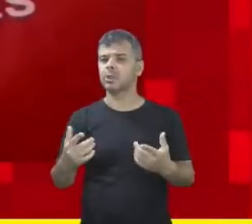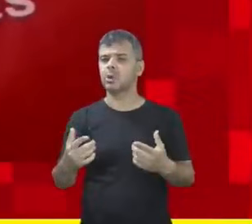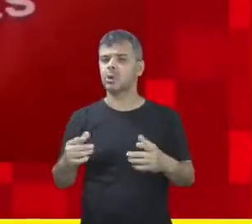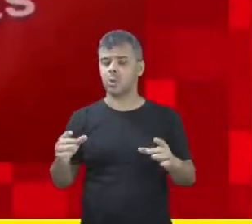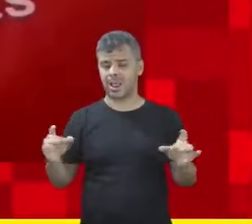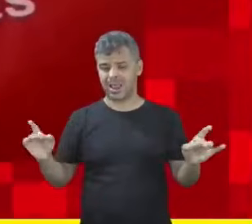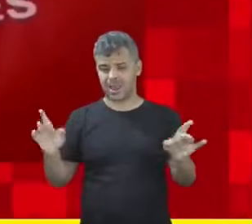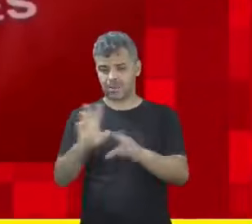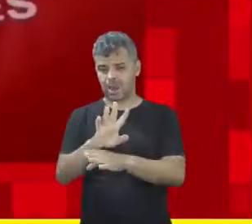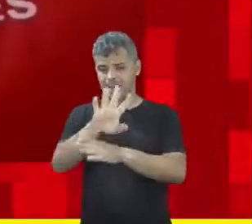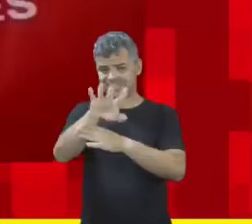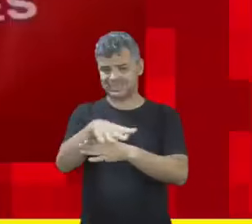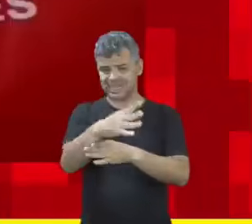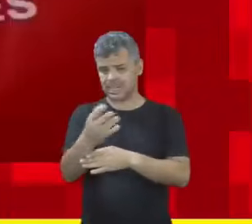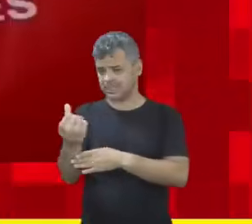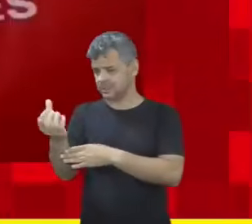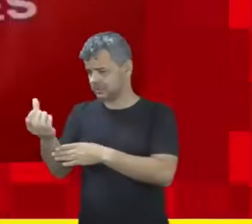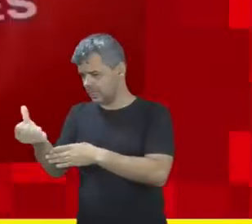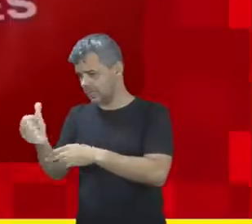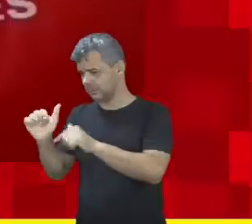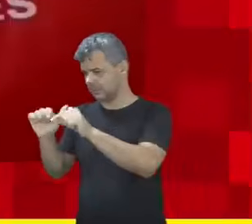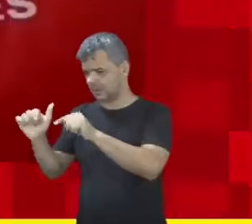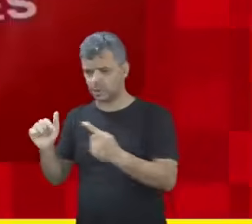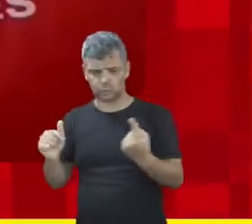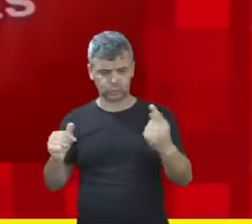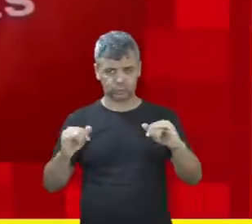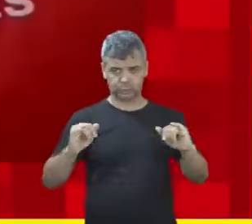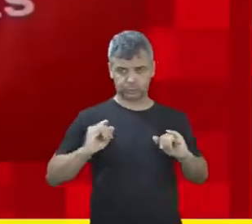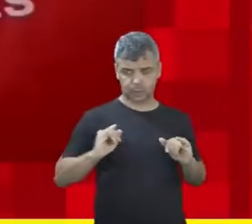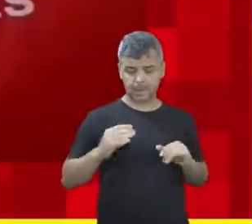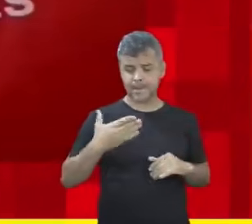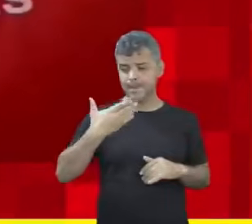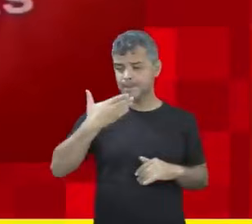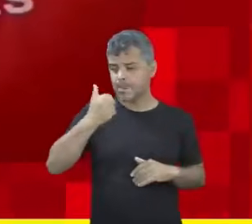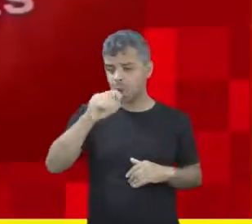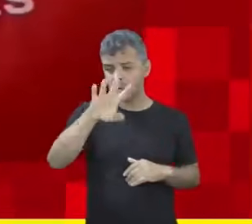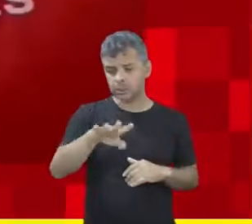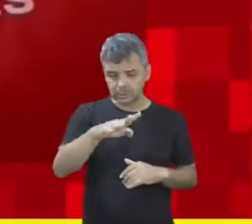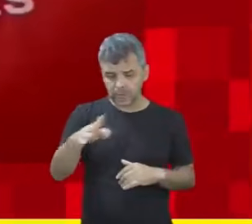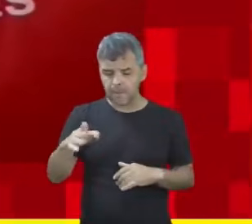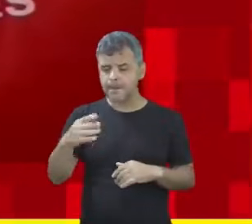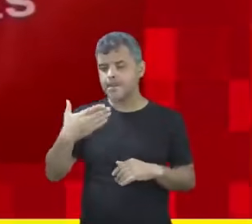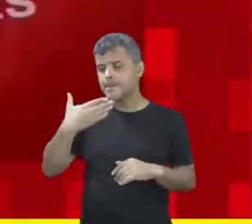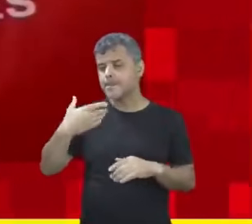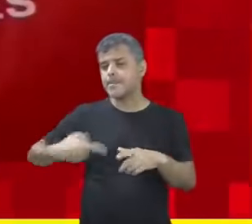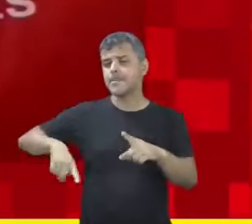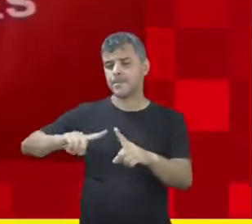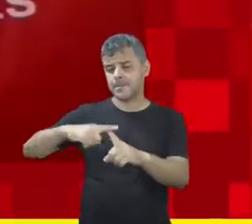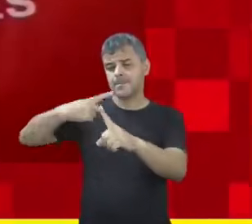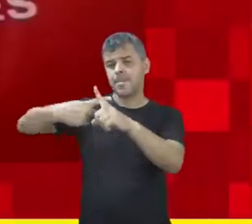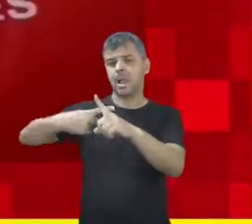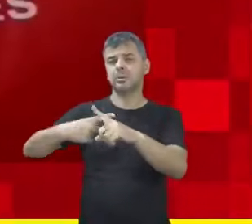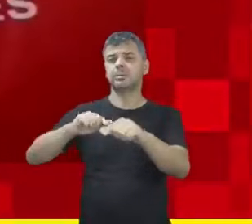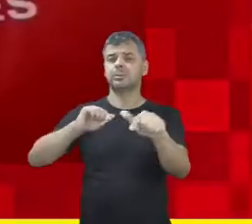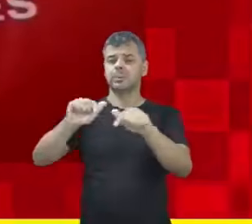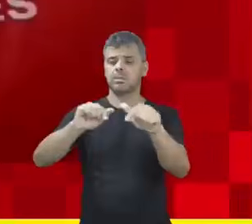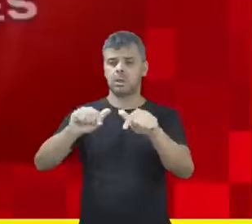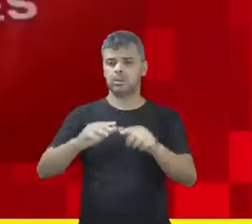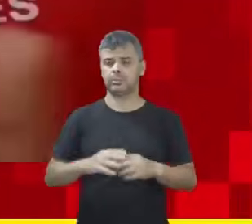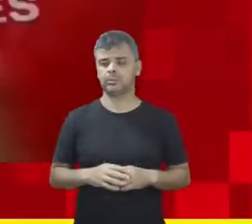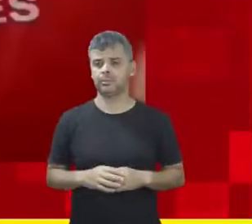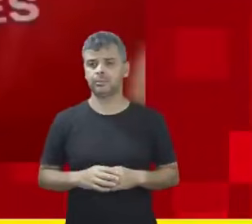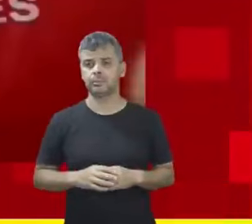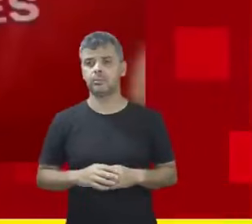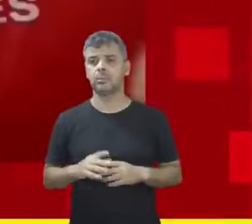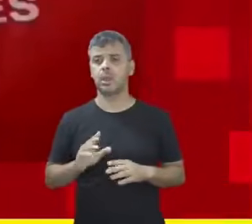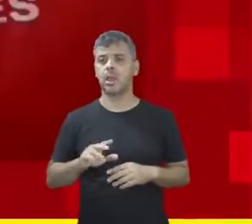da escala e também em busca de melhores escalas e mais trabalhadores, né, porque muitas vezes